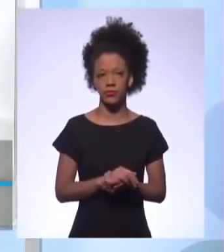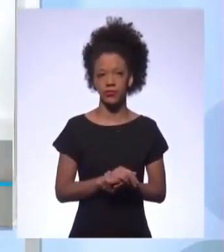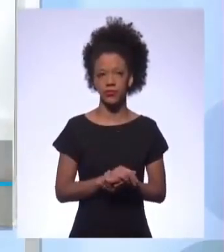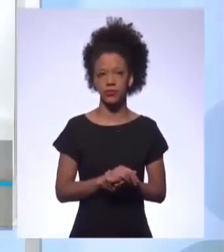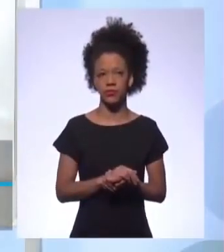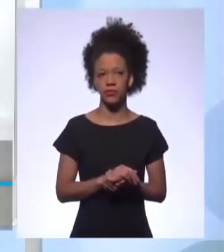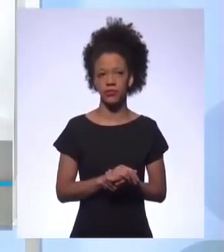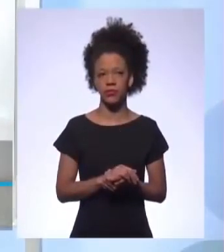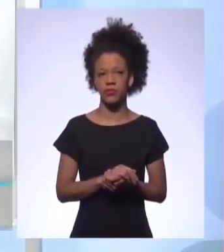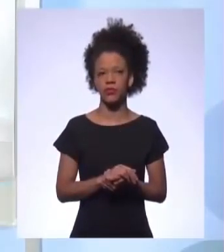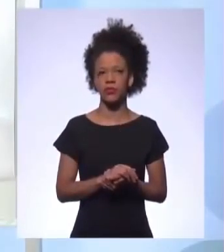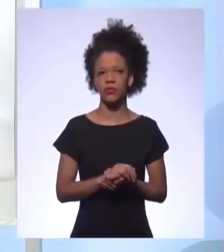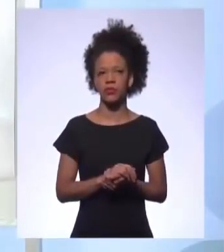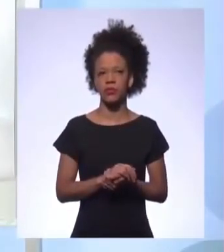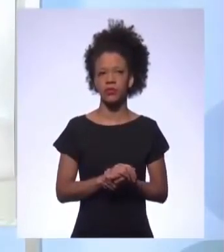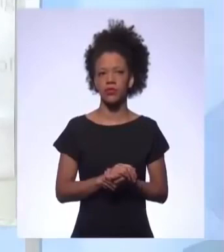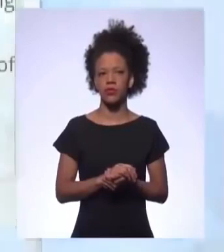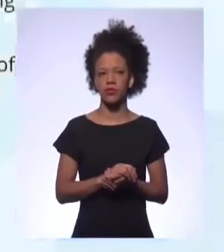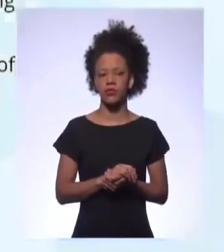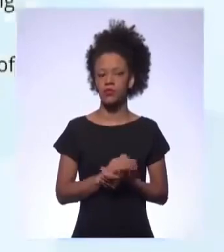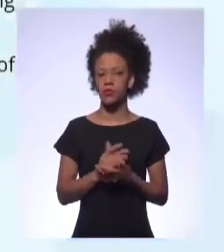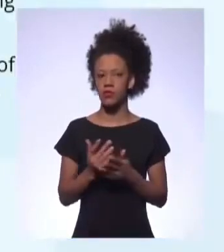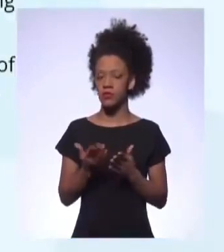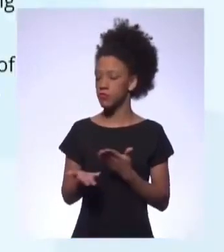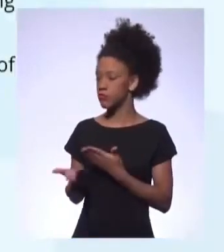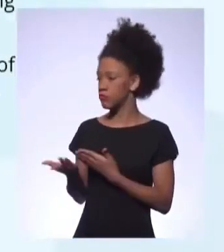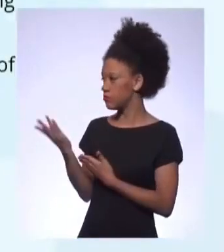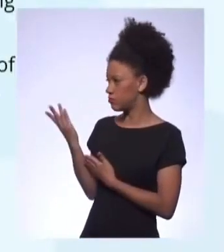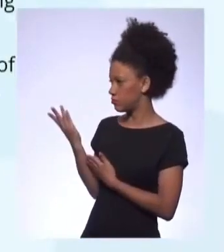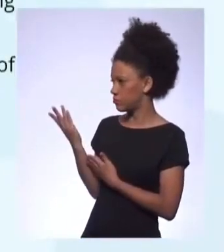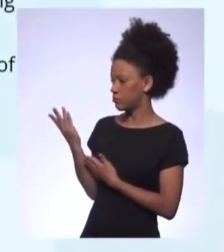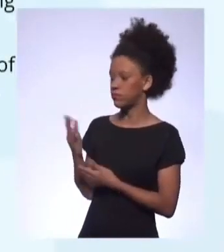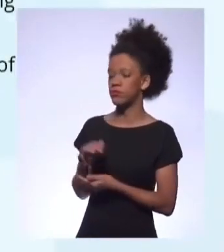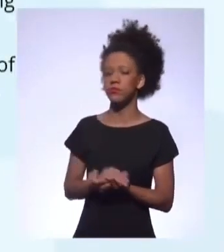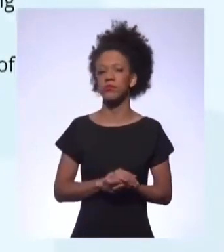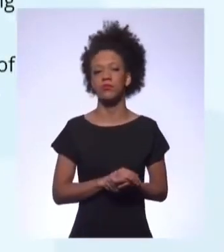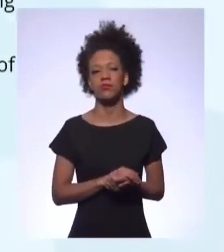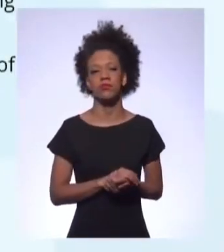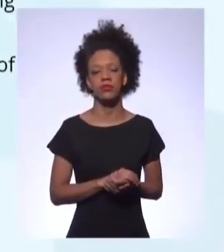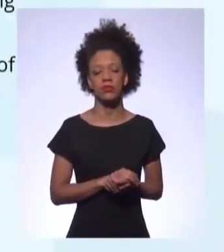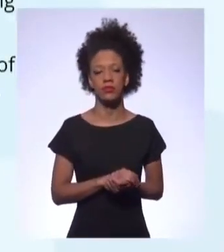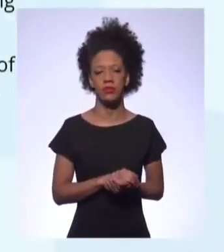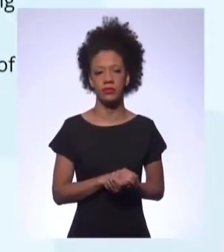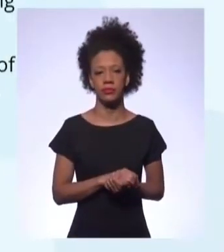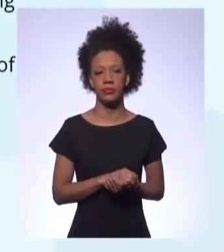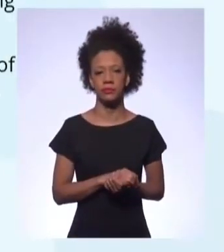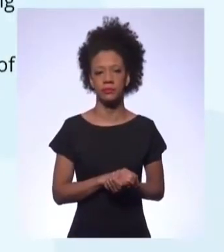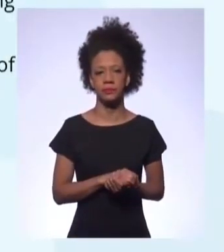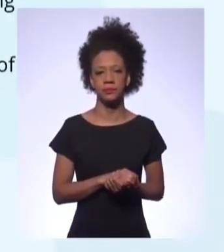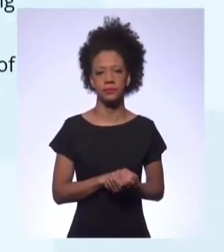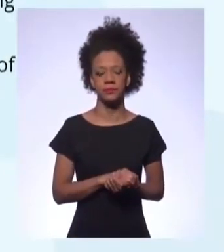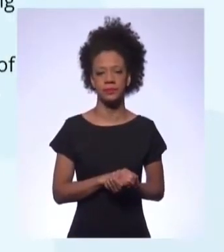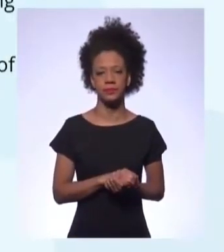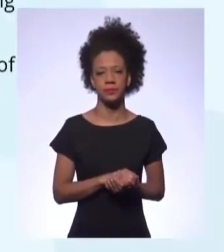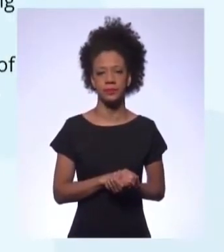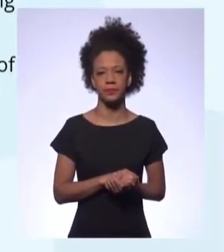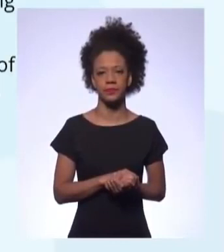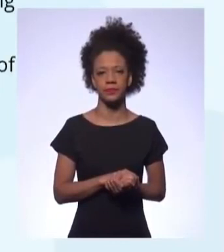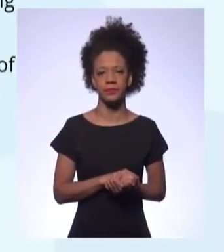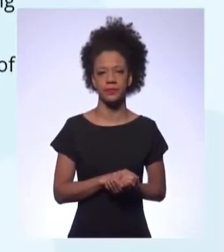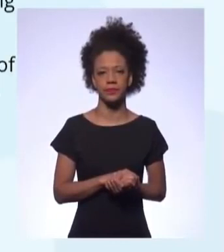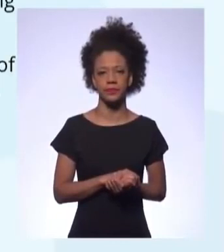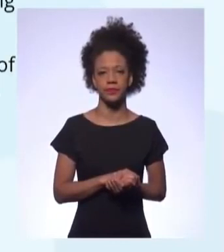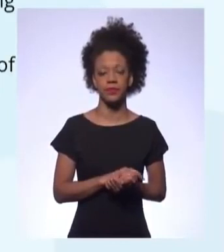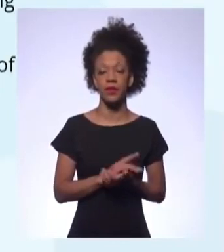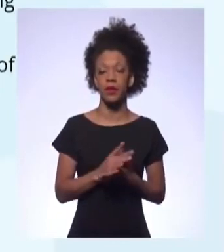ele coloca de novo para mim, Marcos. Eu não lembro se eu li. My personality is the influence of my family and my life